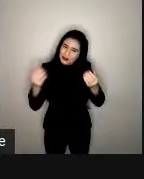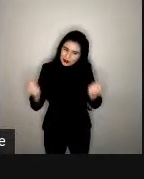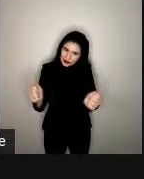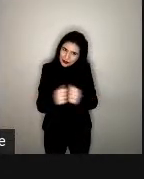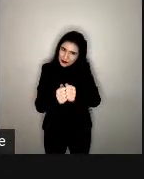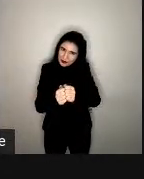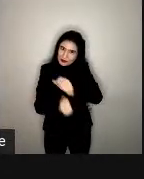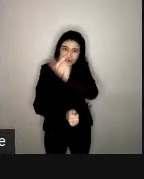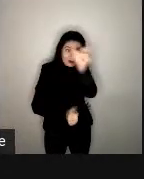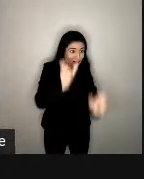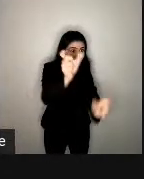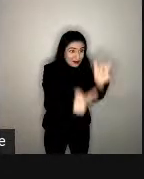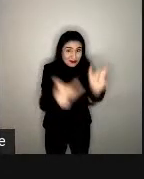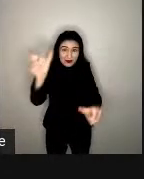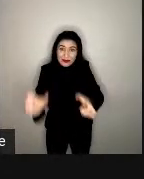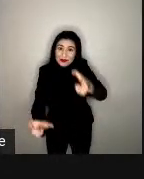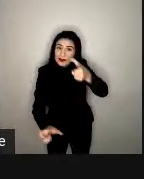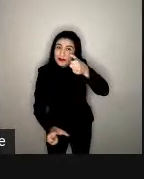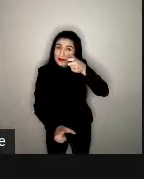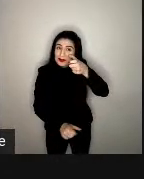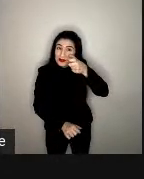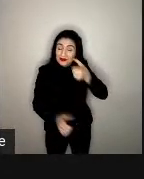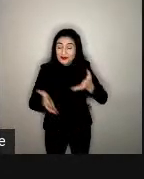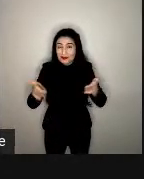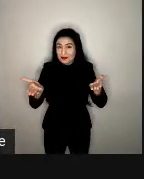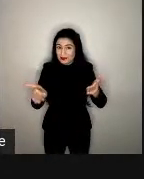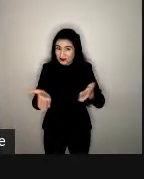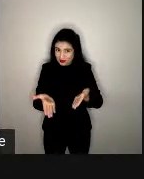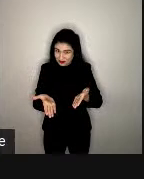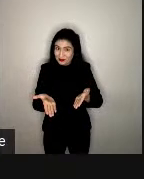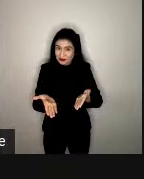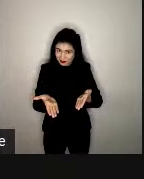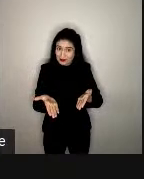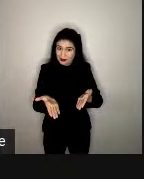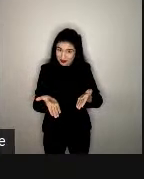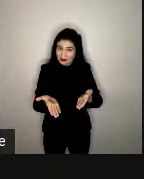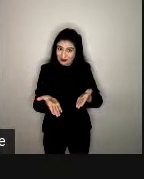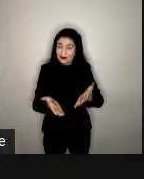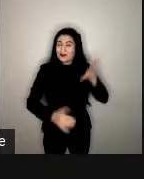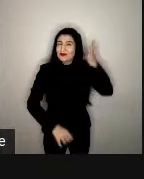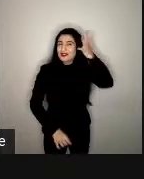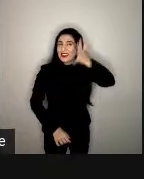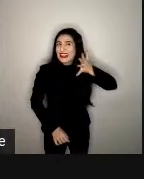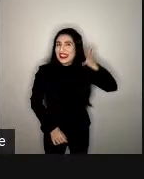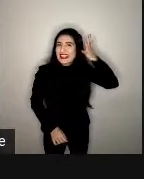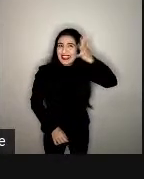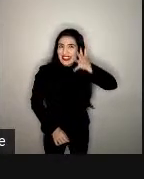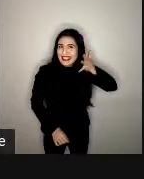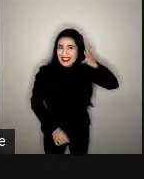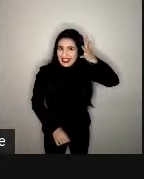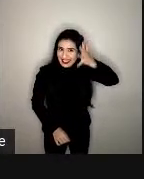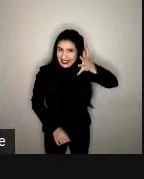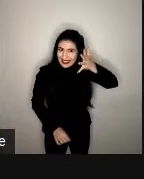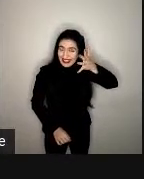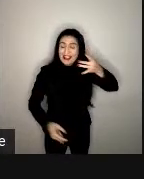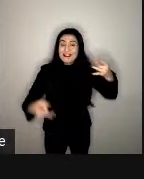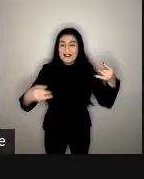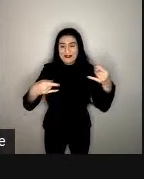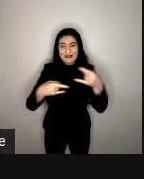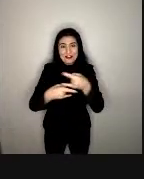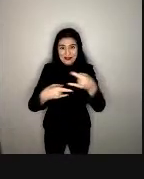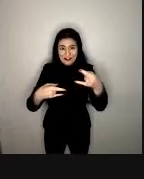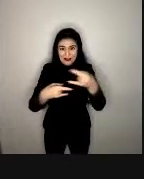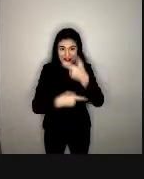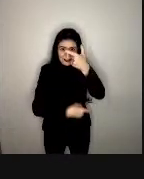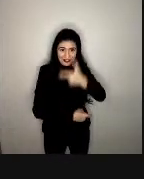vocês. Hoje nós vamos fazer uma palestra e, na verdade, uma live. Eu sou